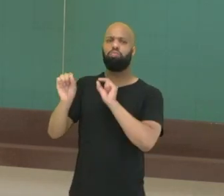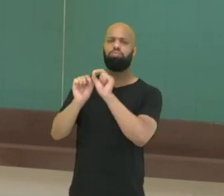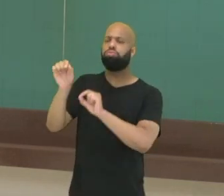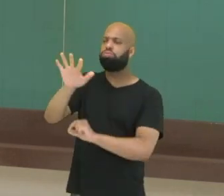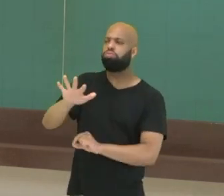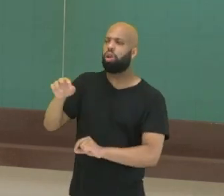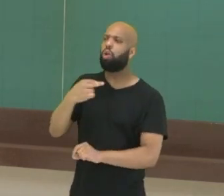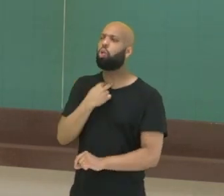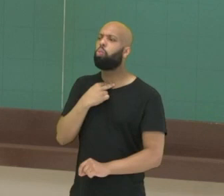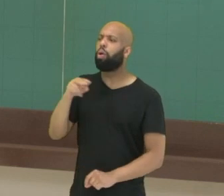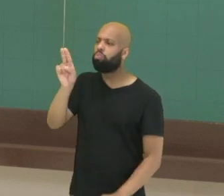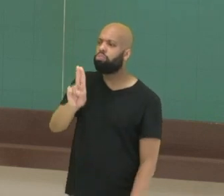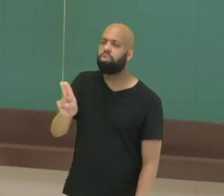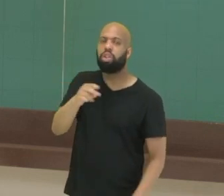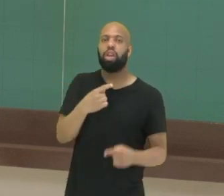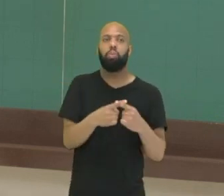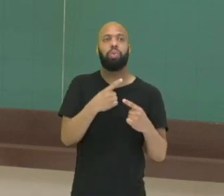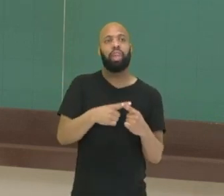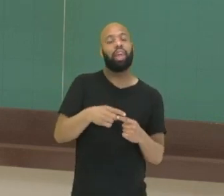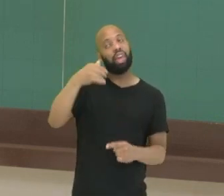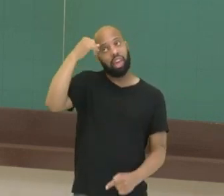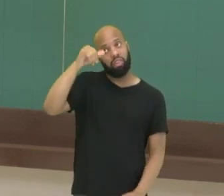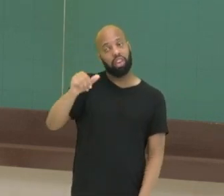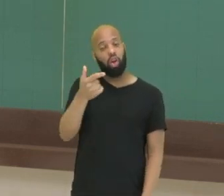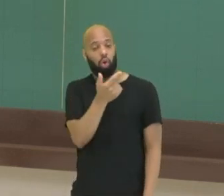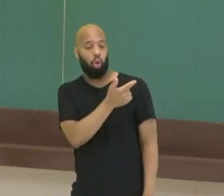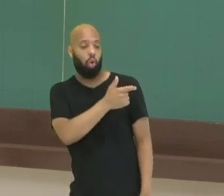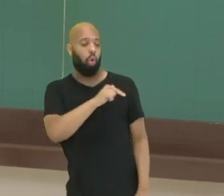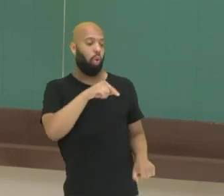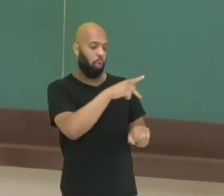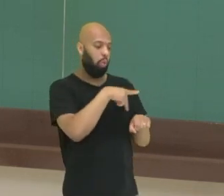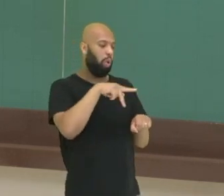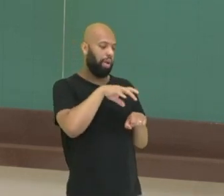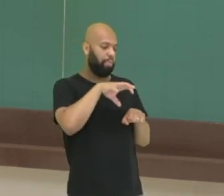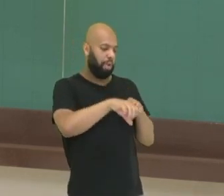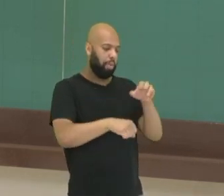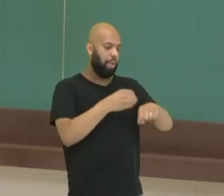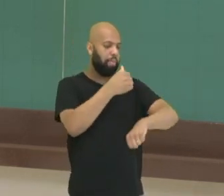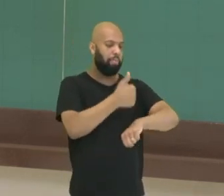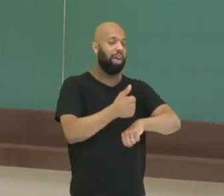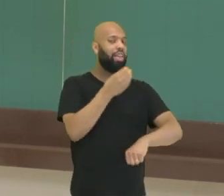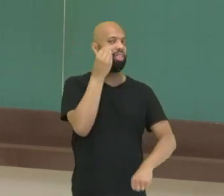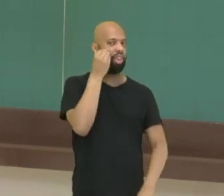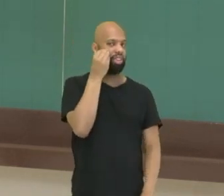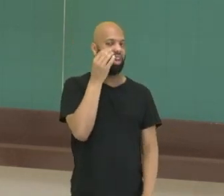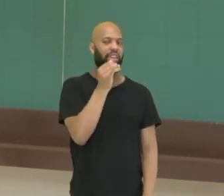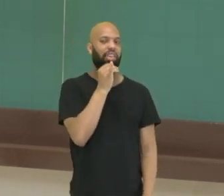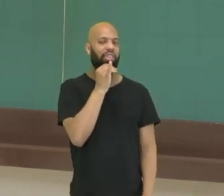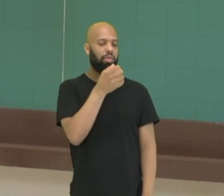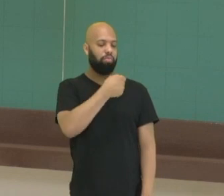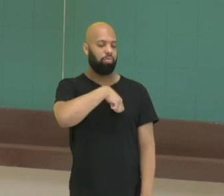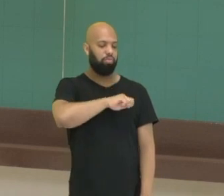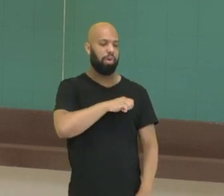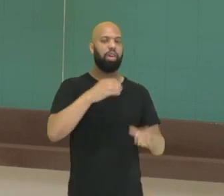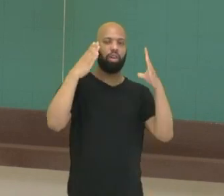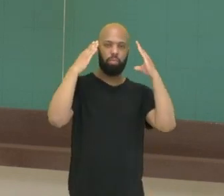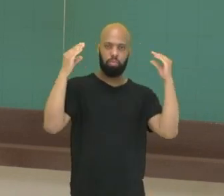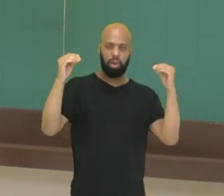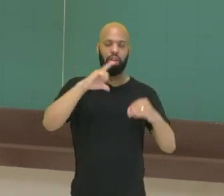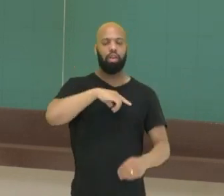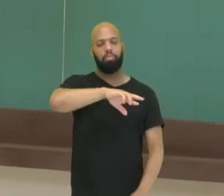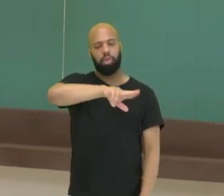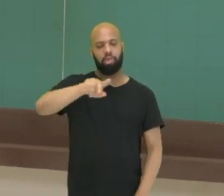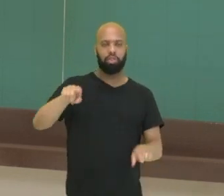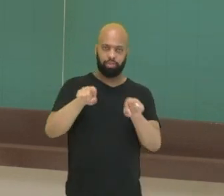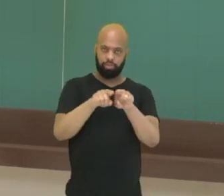áreas? Para que não viessem outros colonizadores de outros países, espanhóis, holandeses, enfim, que